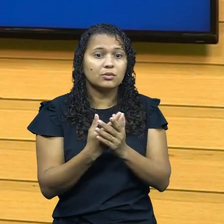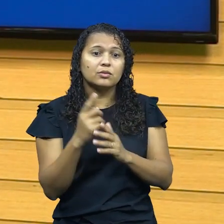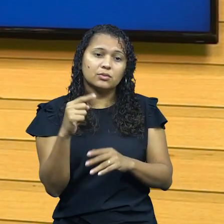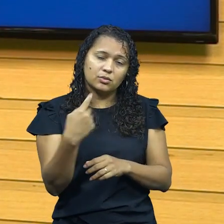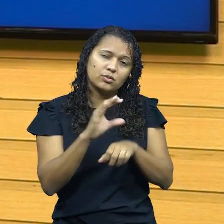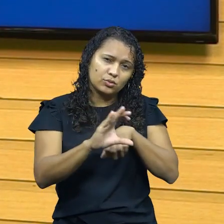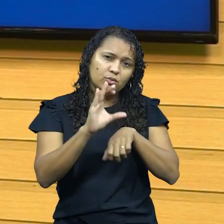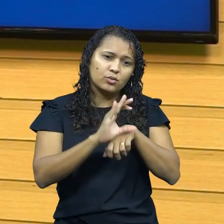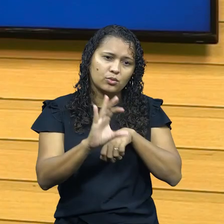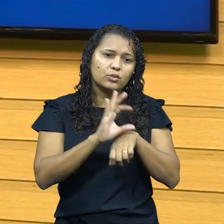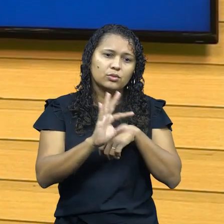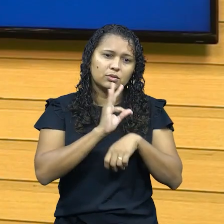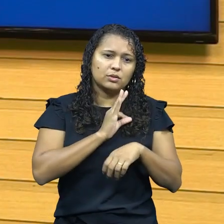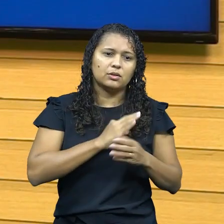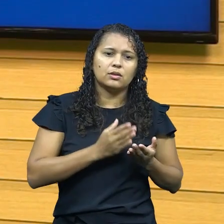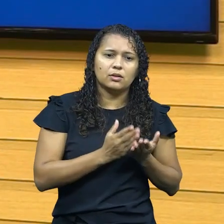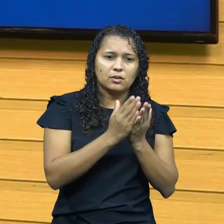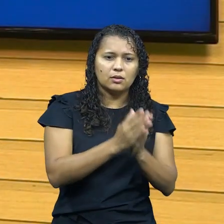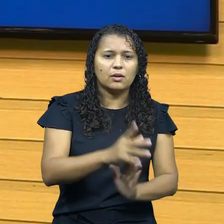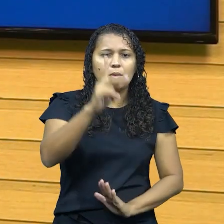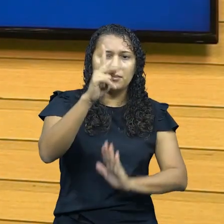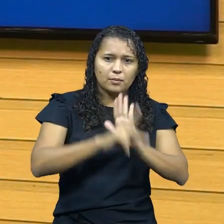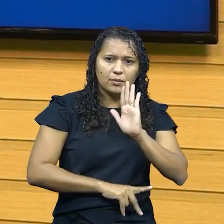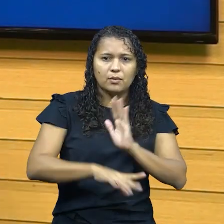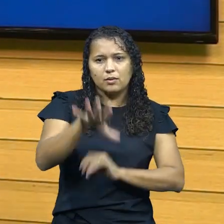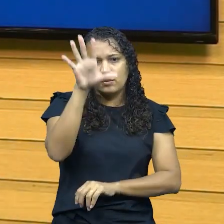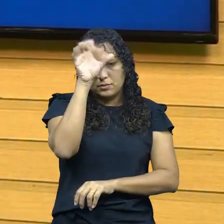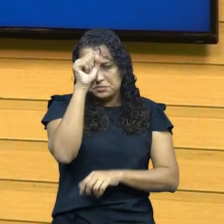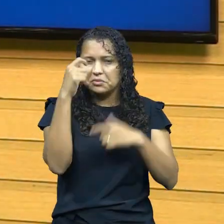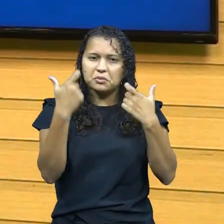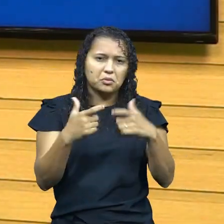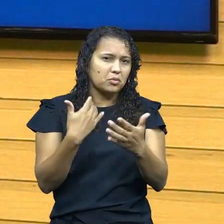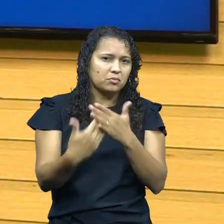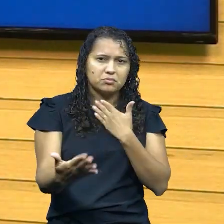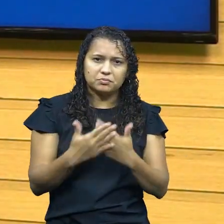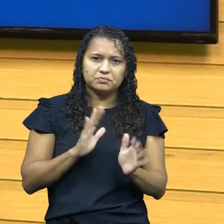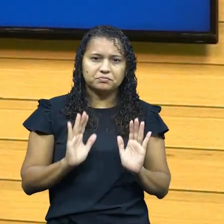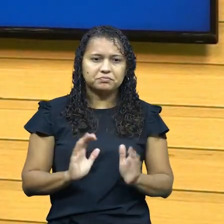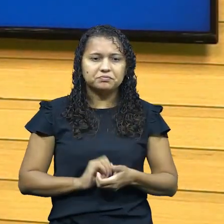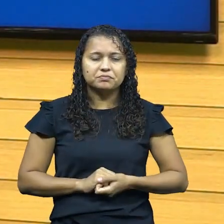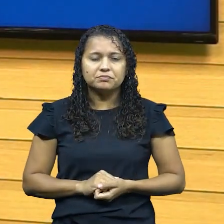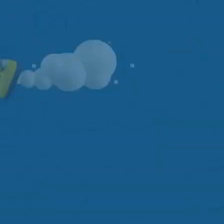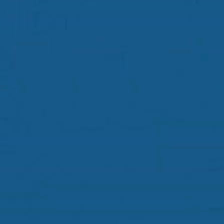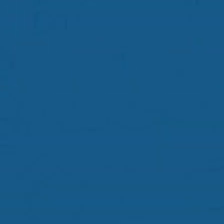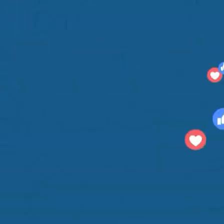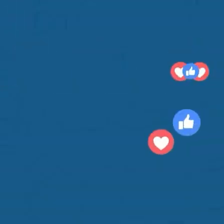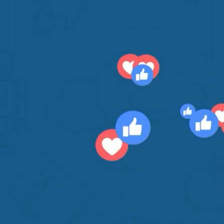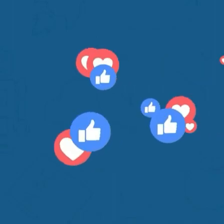foi o nosso curso técnico em portos do programa Aprenda Onde Estiver.